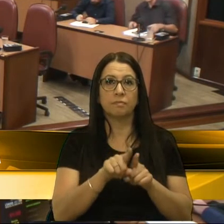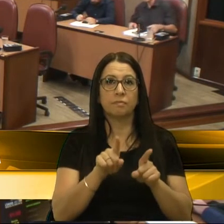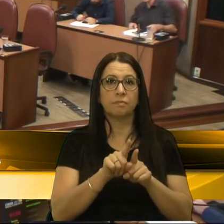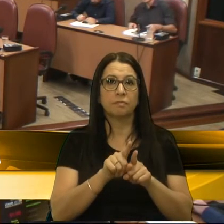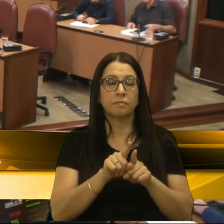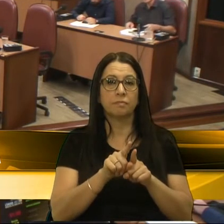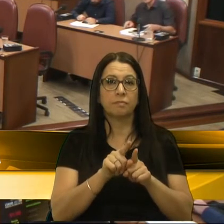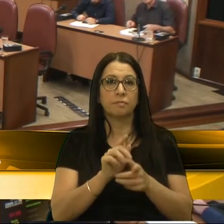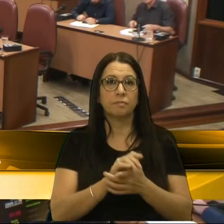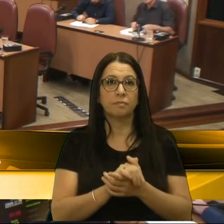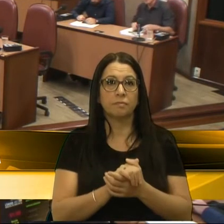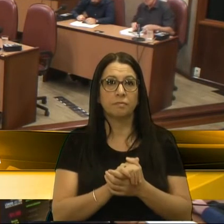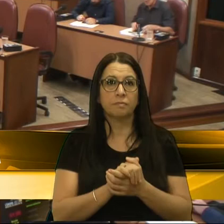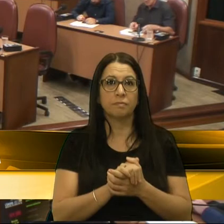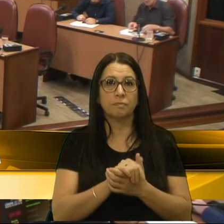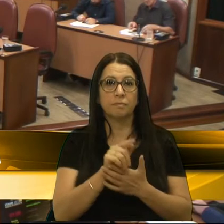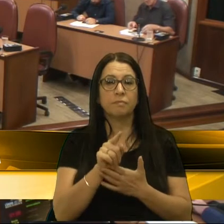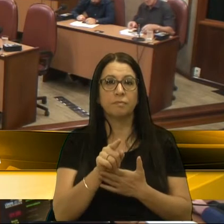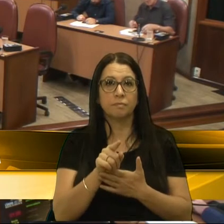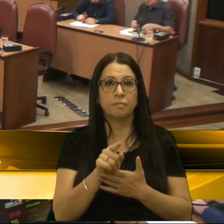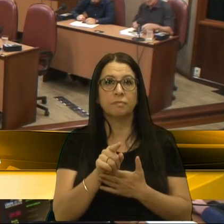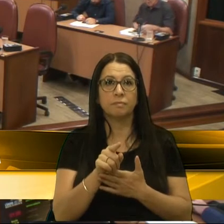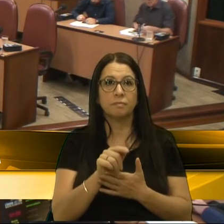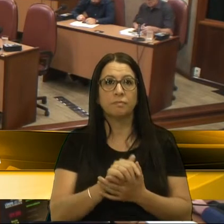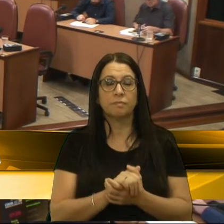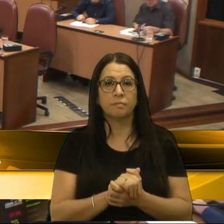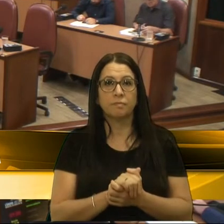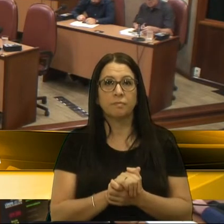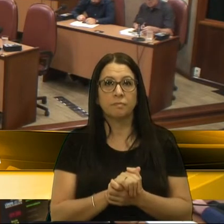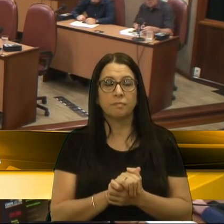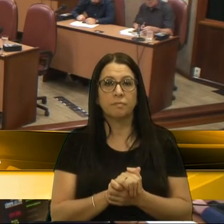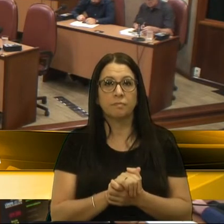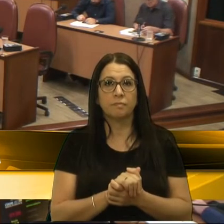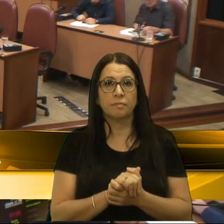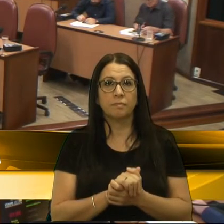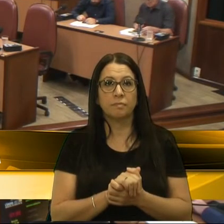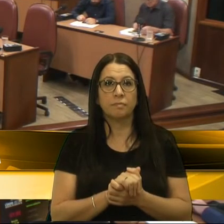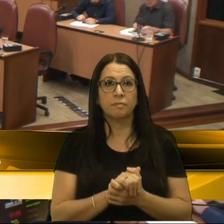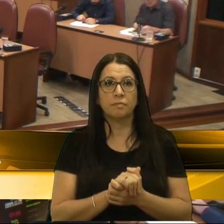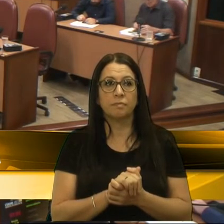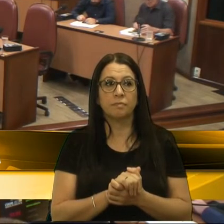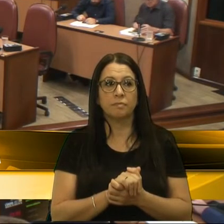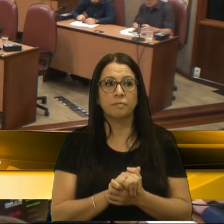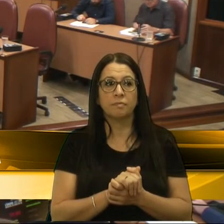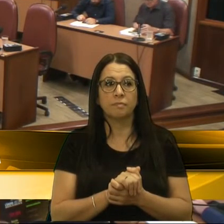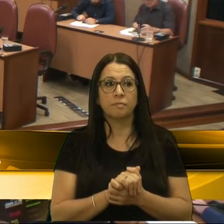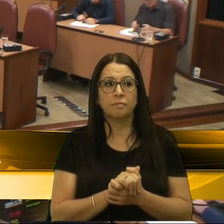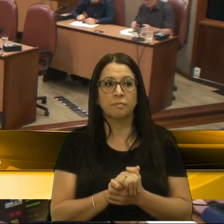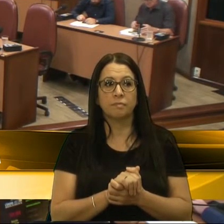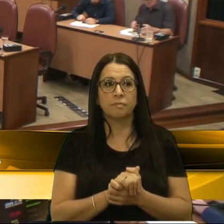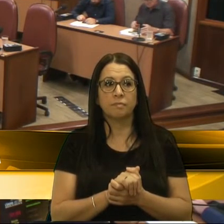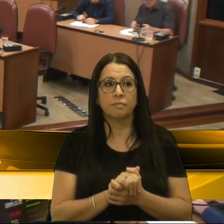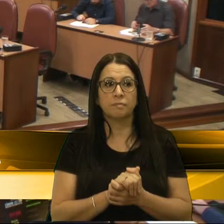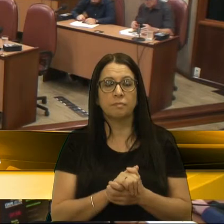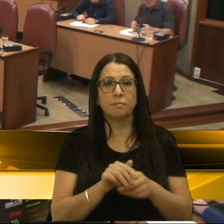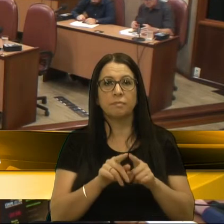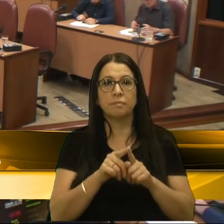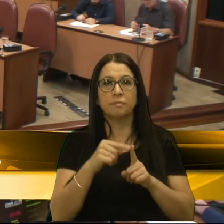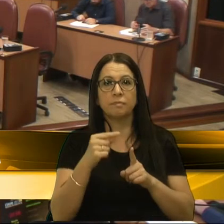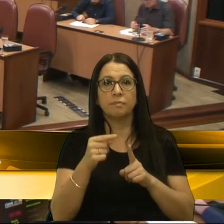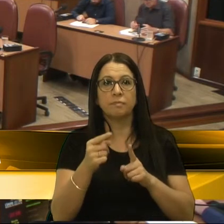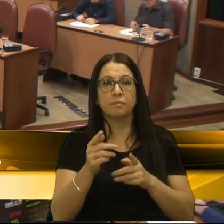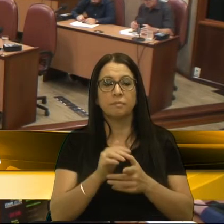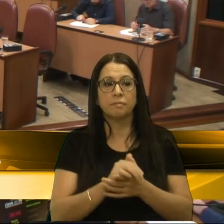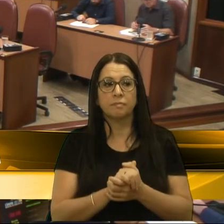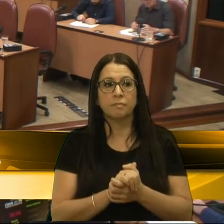Caxias, tentamos conversar em função da morte da mãe da Rosane. De documentação, a